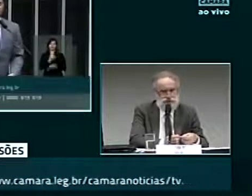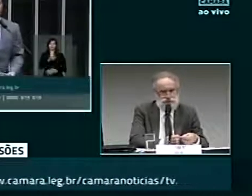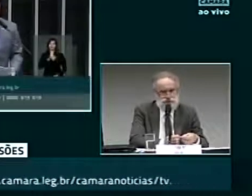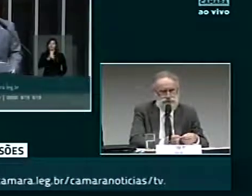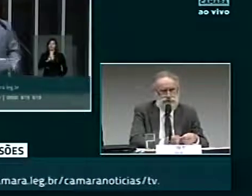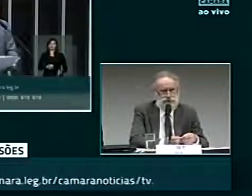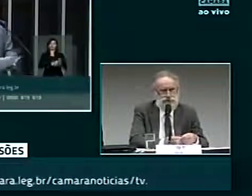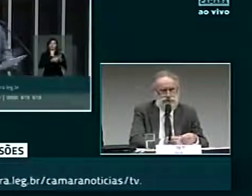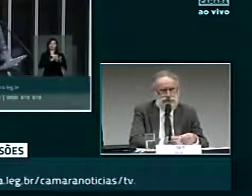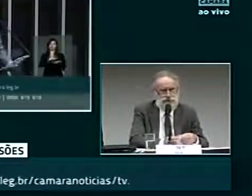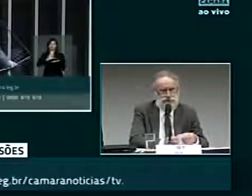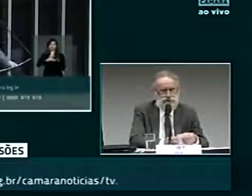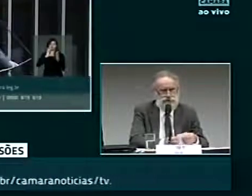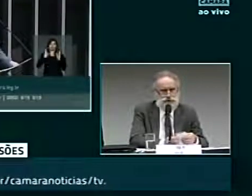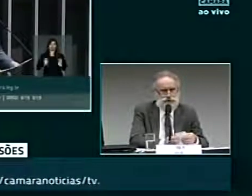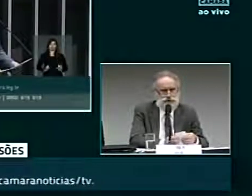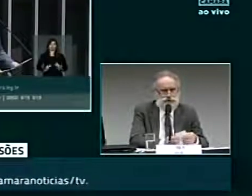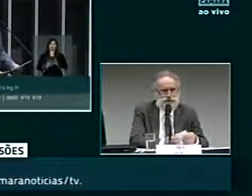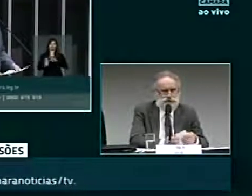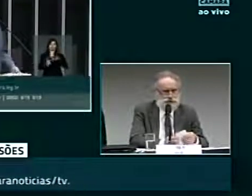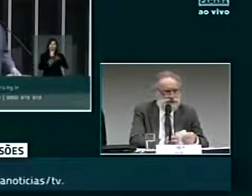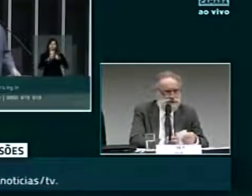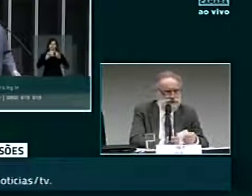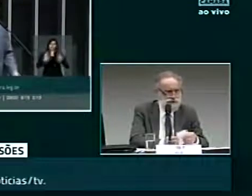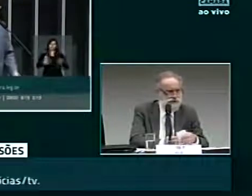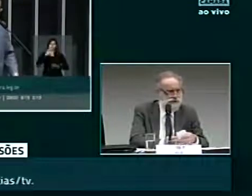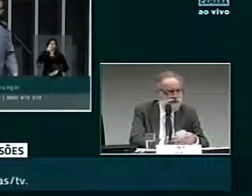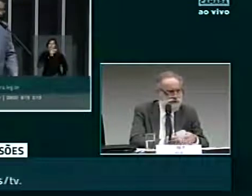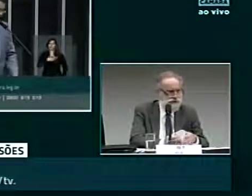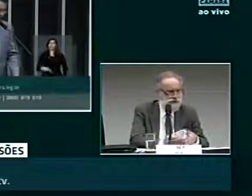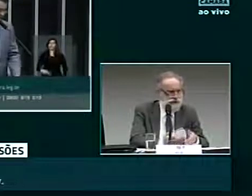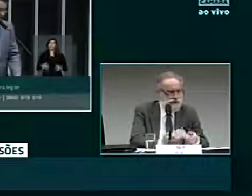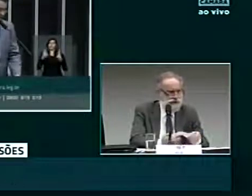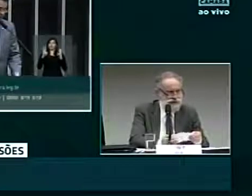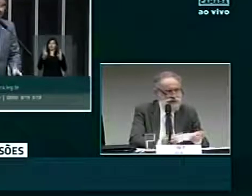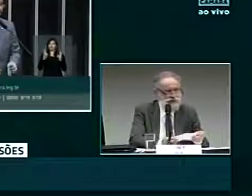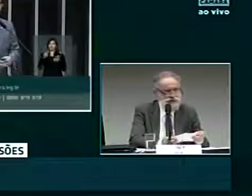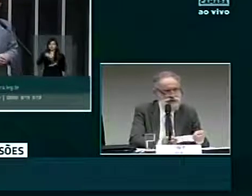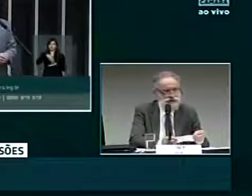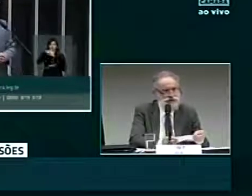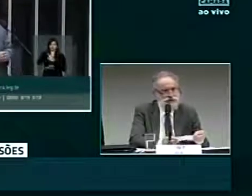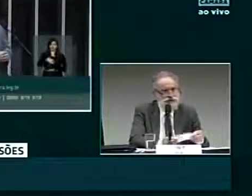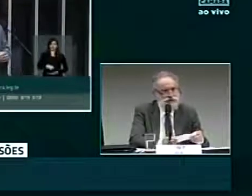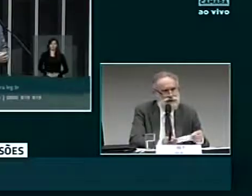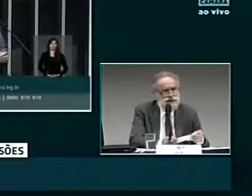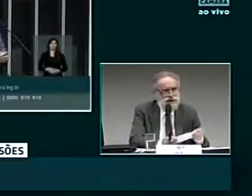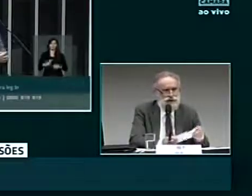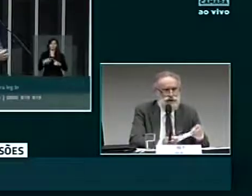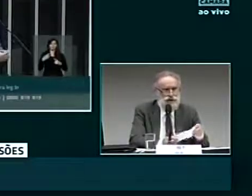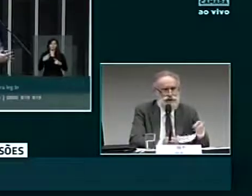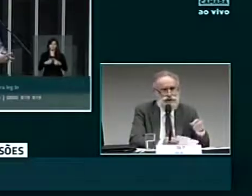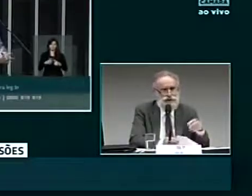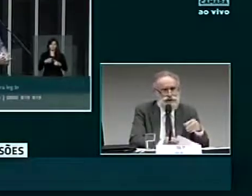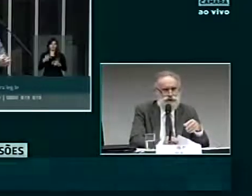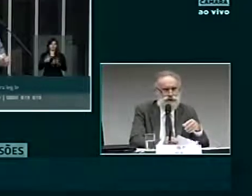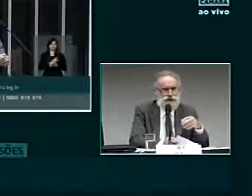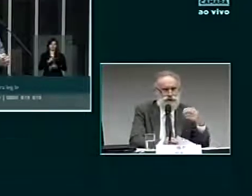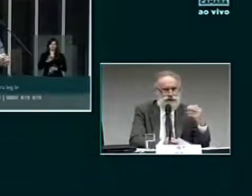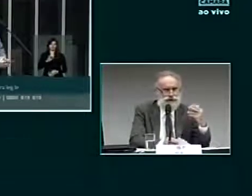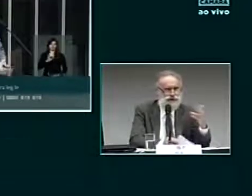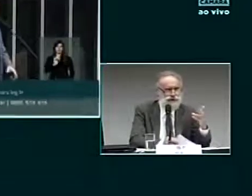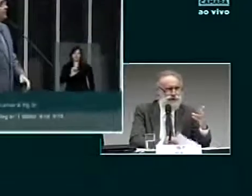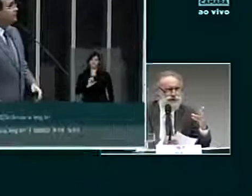pelo Conselho de Ética. Mas, senhor presidente, o tema que me traz à tribuna diz respeito à crise do